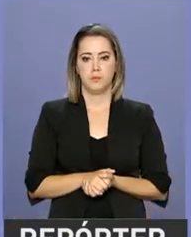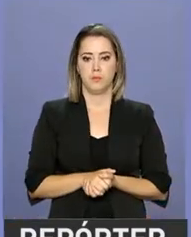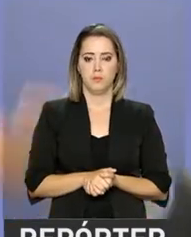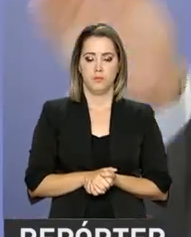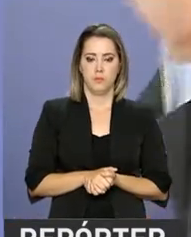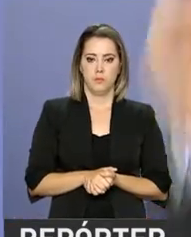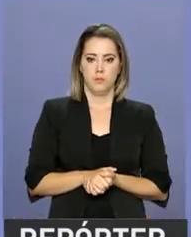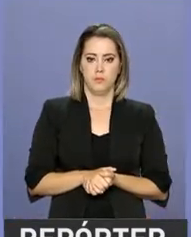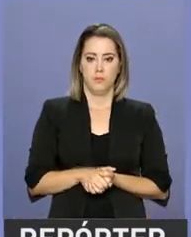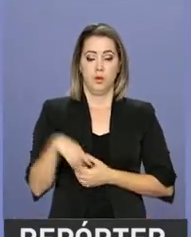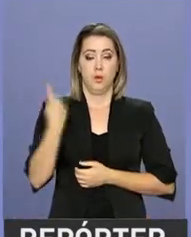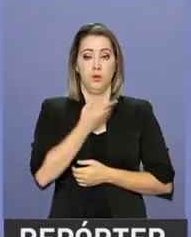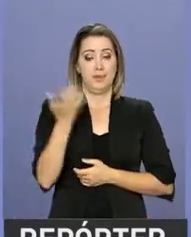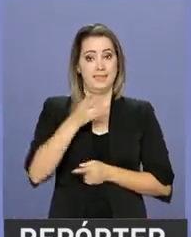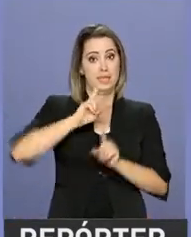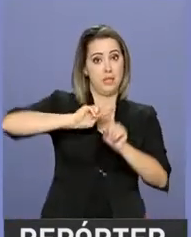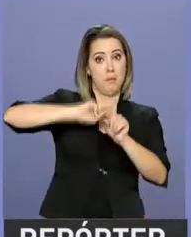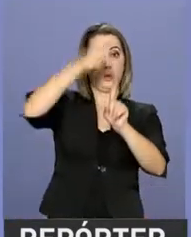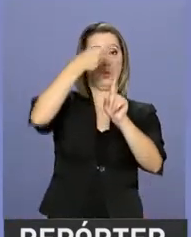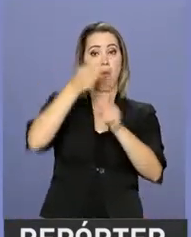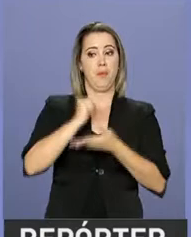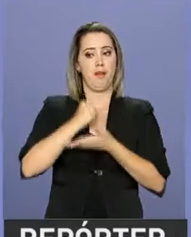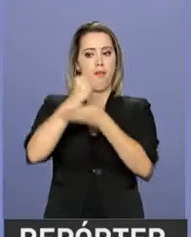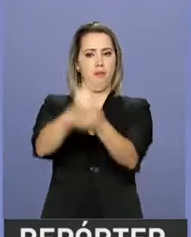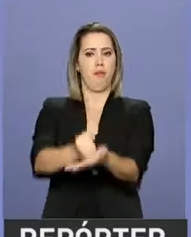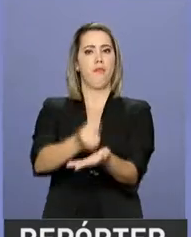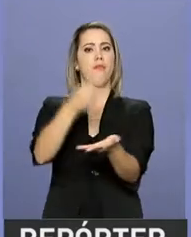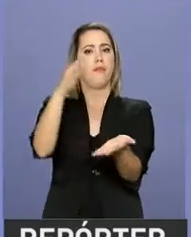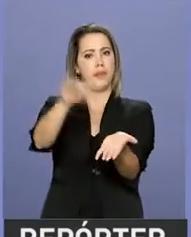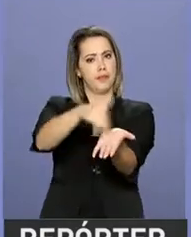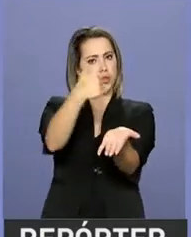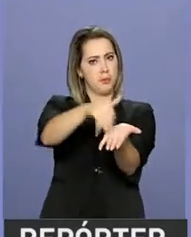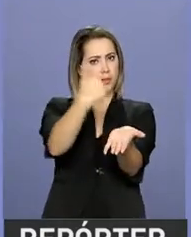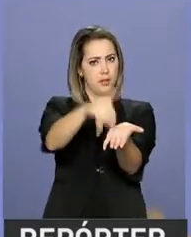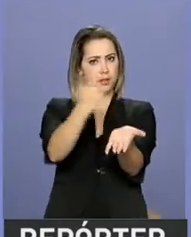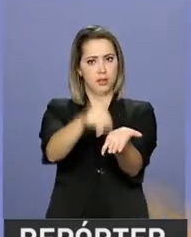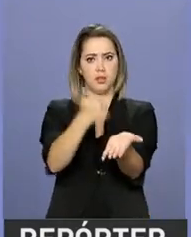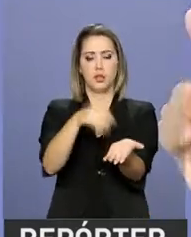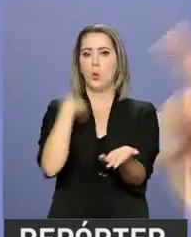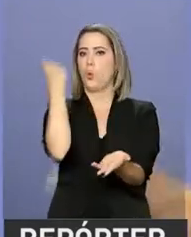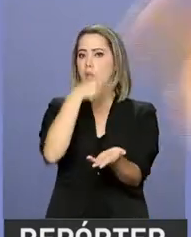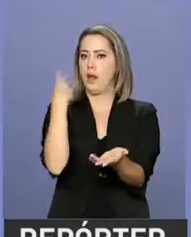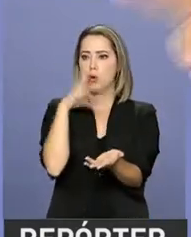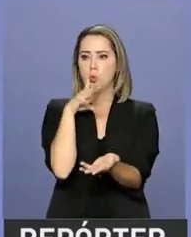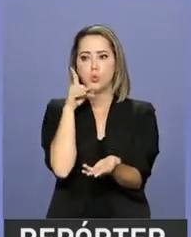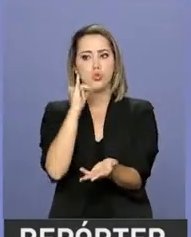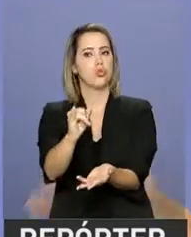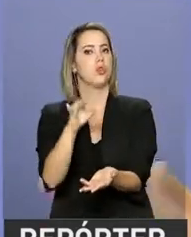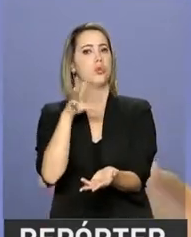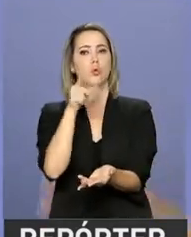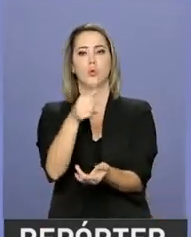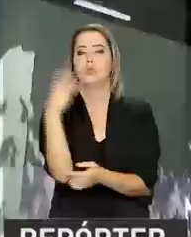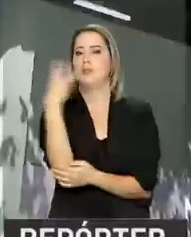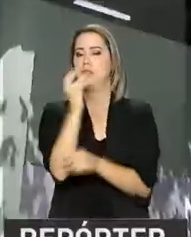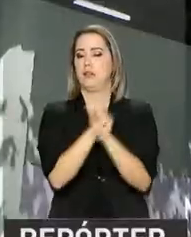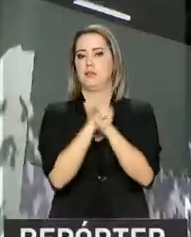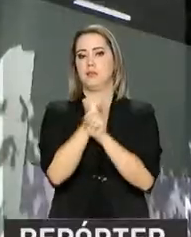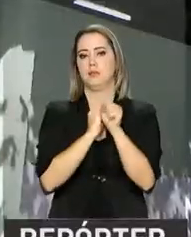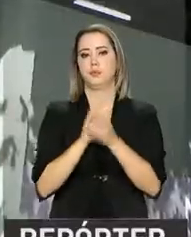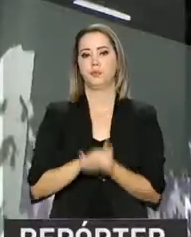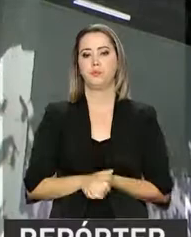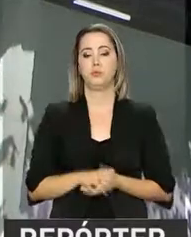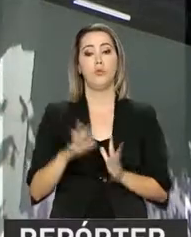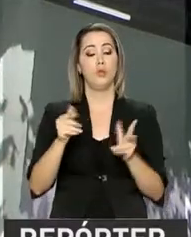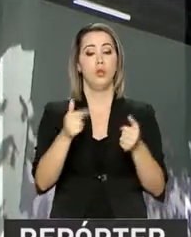dobrar e garantir a oferta de matrículas em tempo integral num espaço curto de apenas 3 anos. Todo Todas